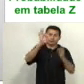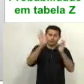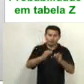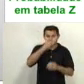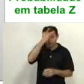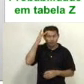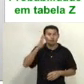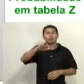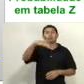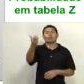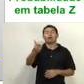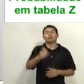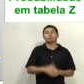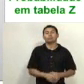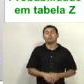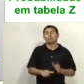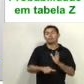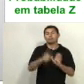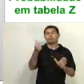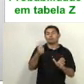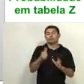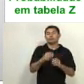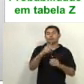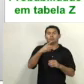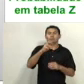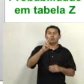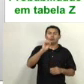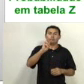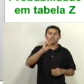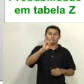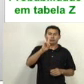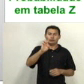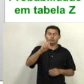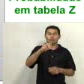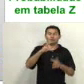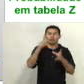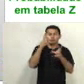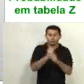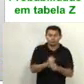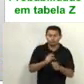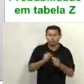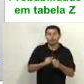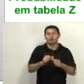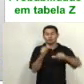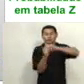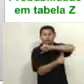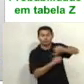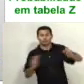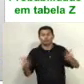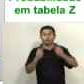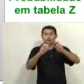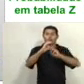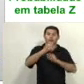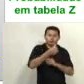Então, qual que é a primeira providência que eu preciso tomar? A primeira ação, justamente, é converter esse valor de 6, esse valor de